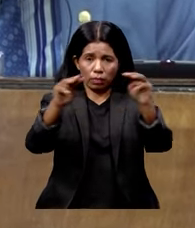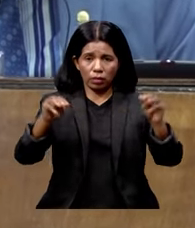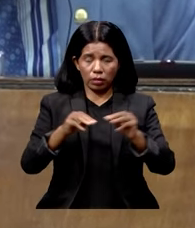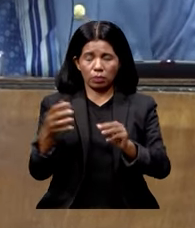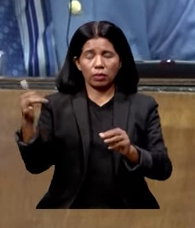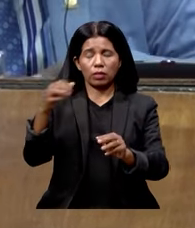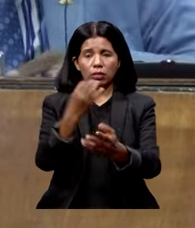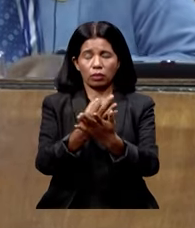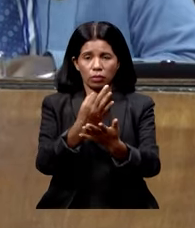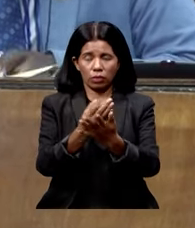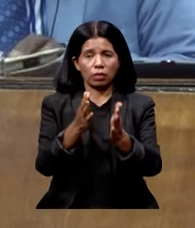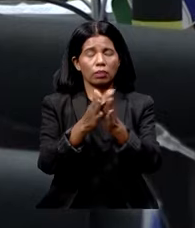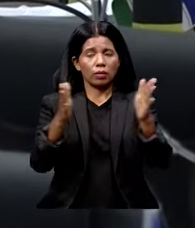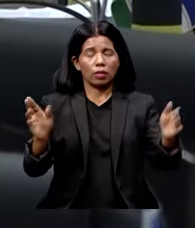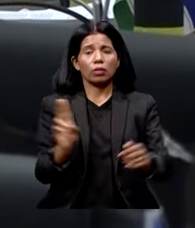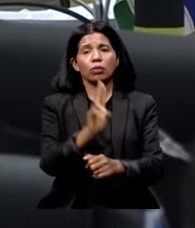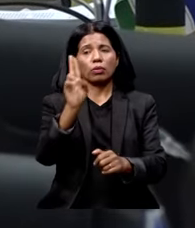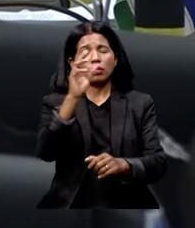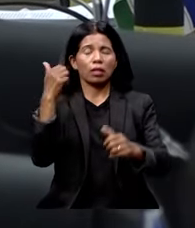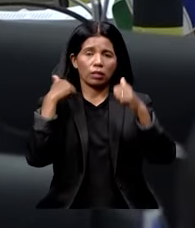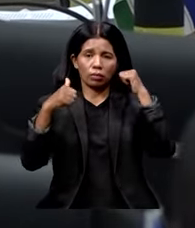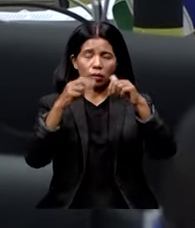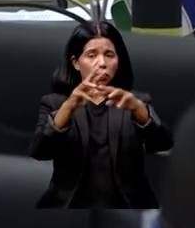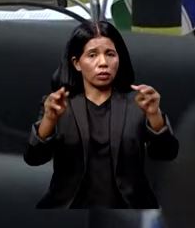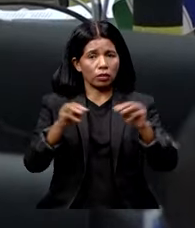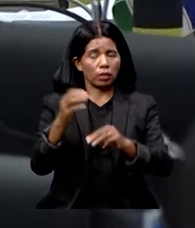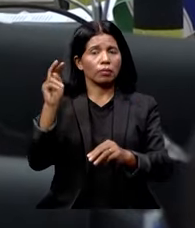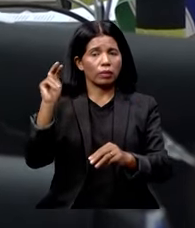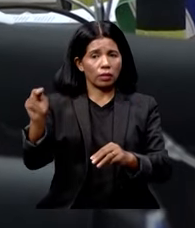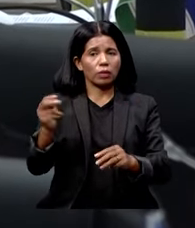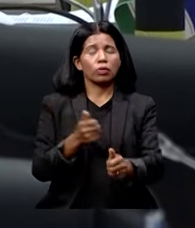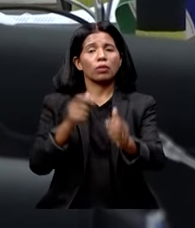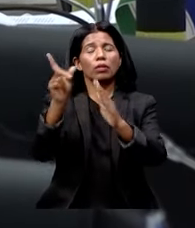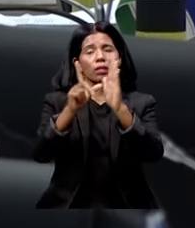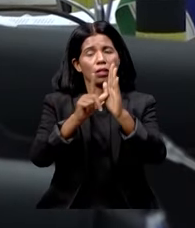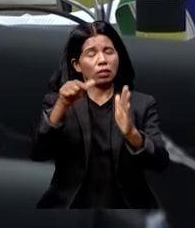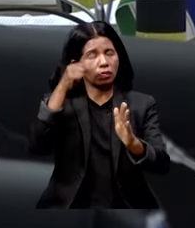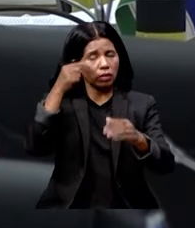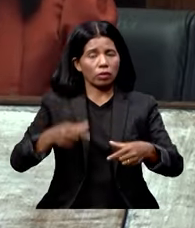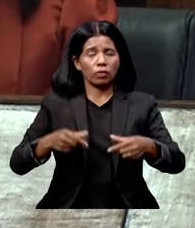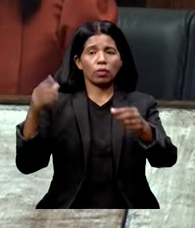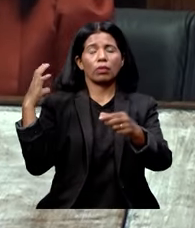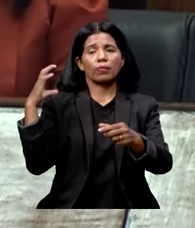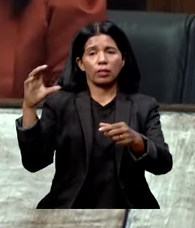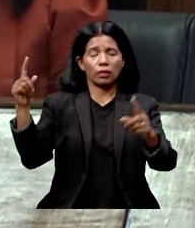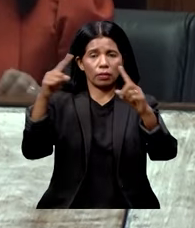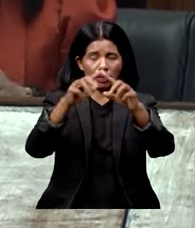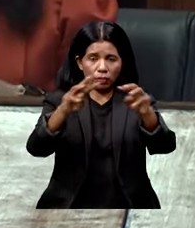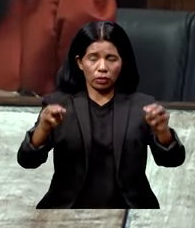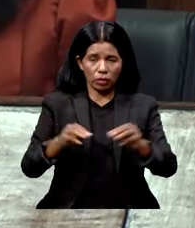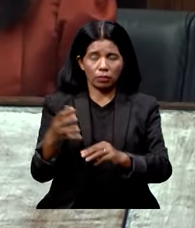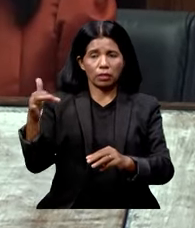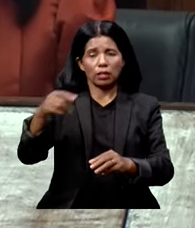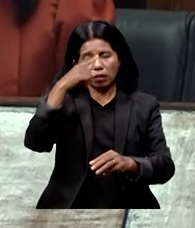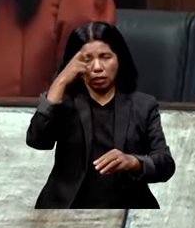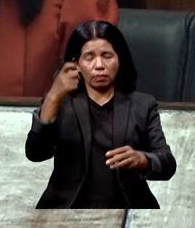Sira, o montante, na Bebot, onde utiliza a atividade do município Nien. Também a tua lei, governo tem que for competência para o município Sira, a tua lau, também